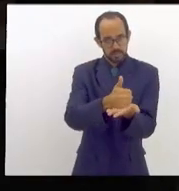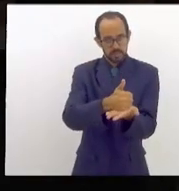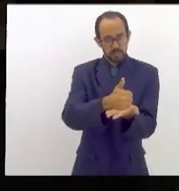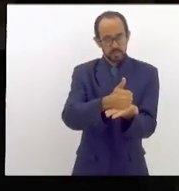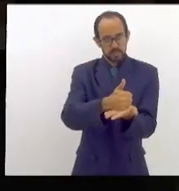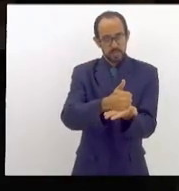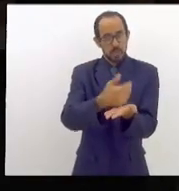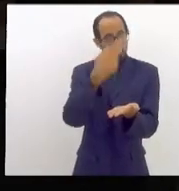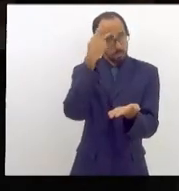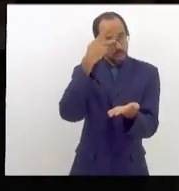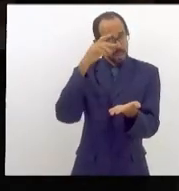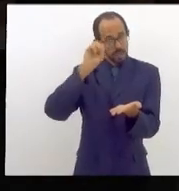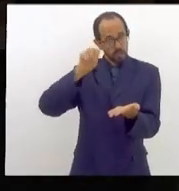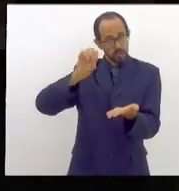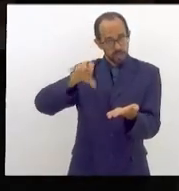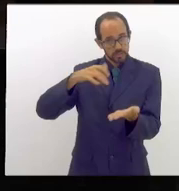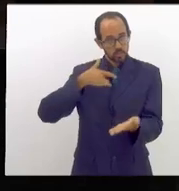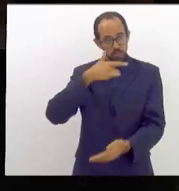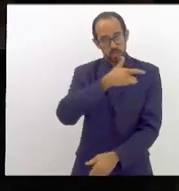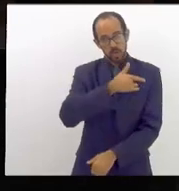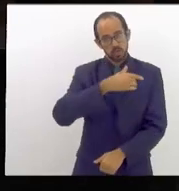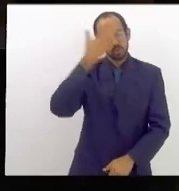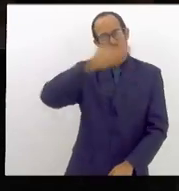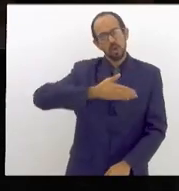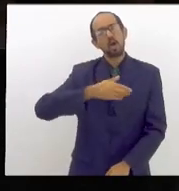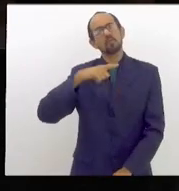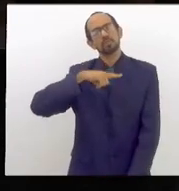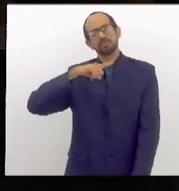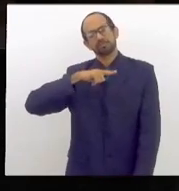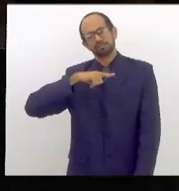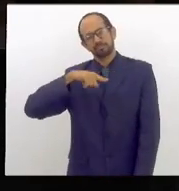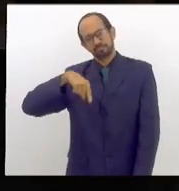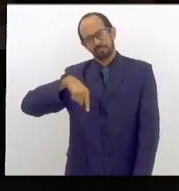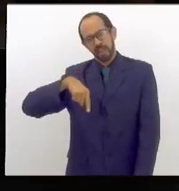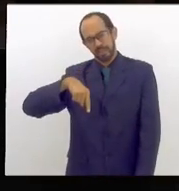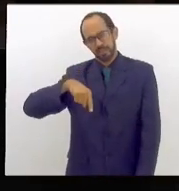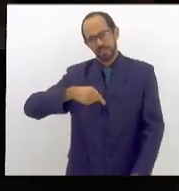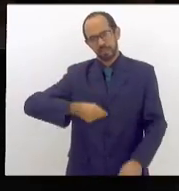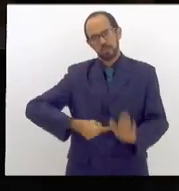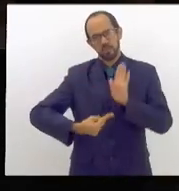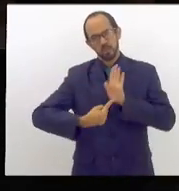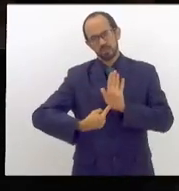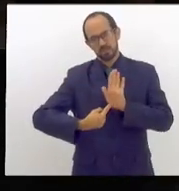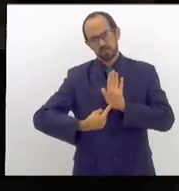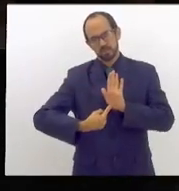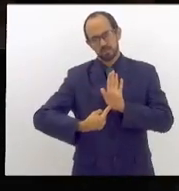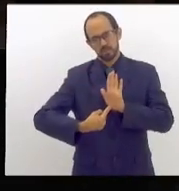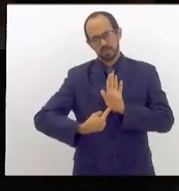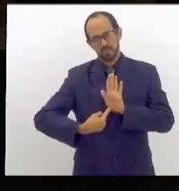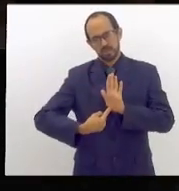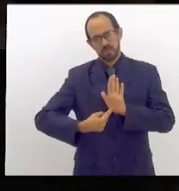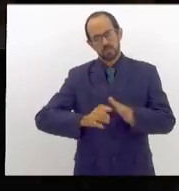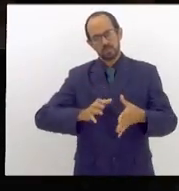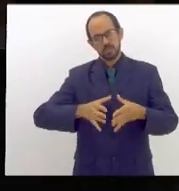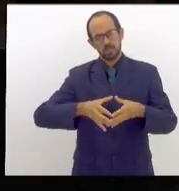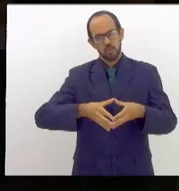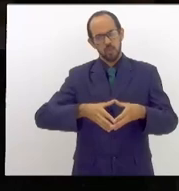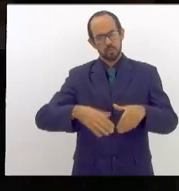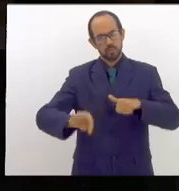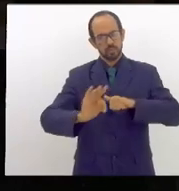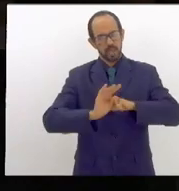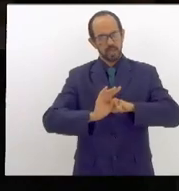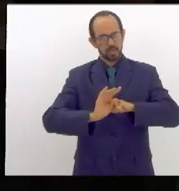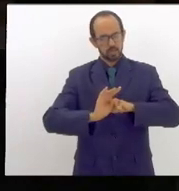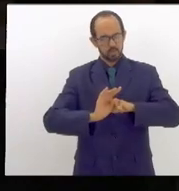educação e saúde tá comprovado inclusive no levantamento feito por esse corpo técnico do Tribunal de